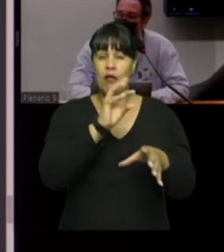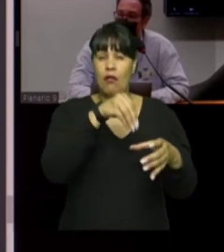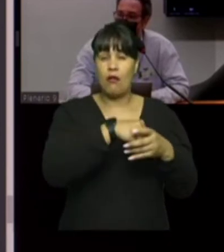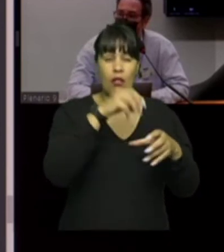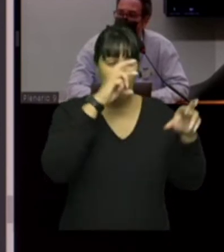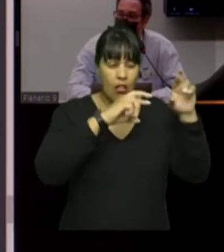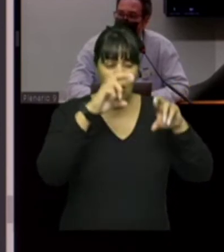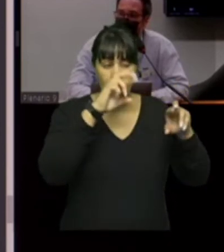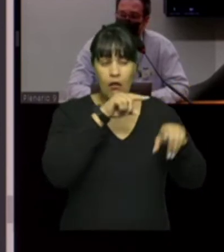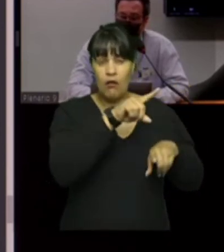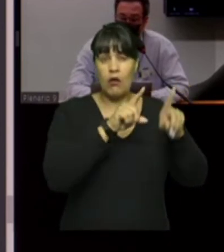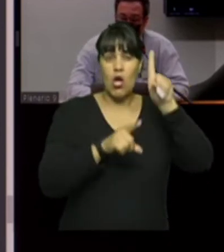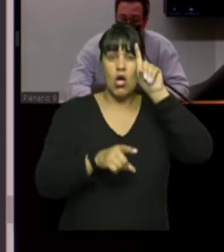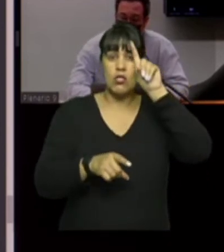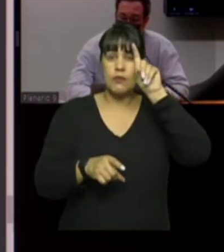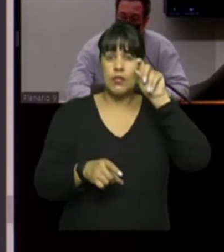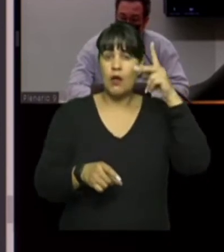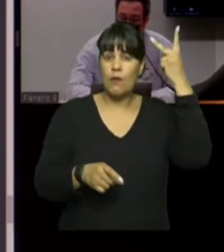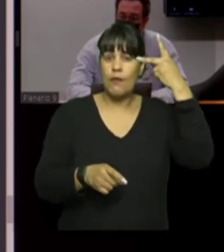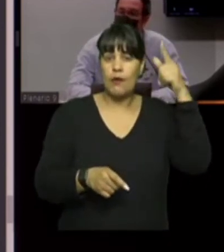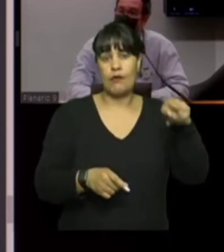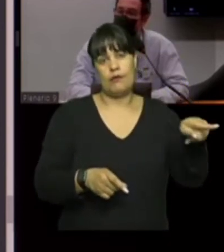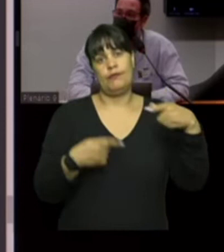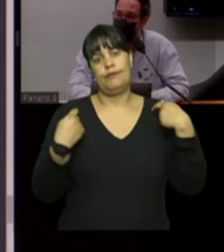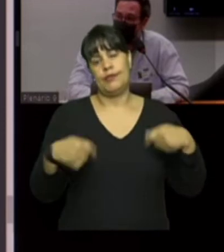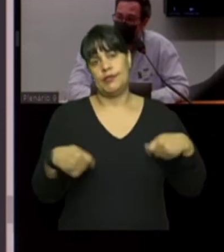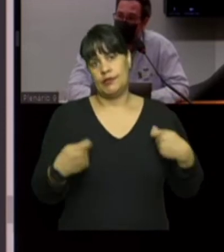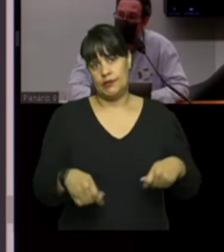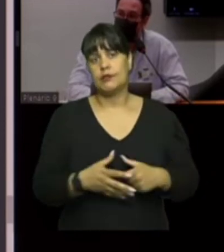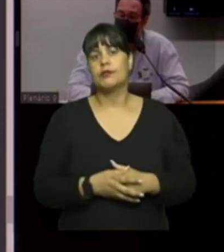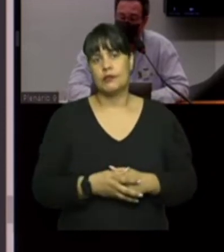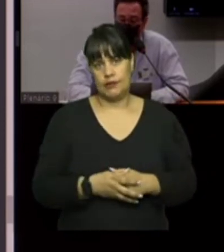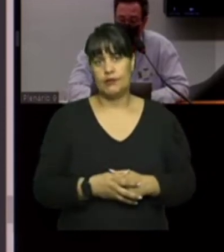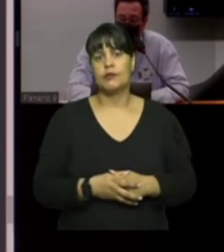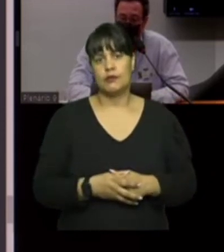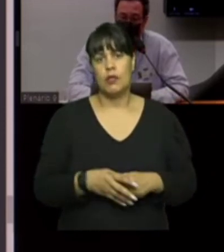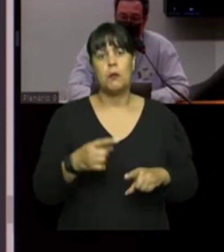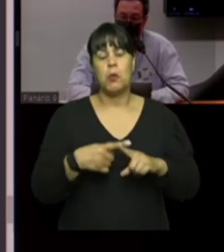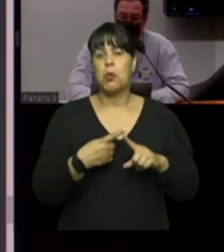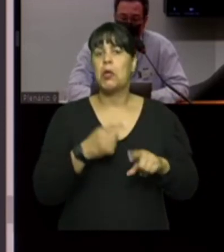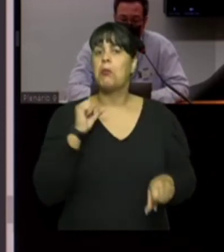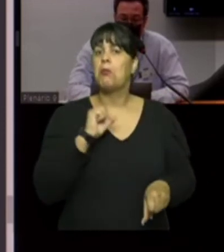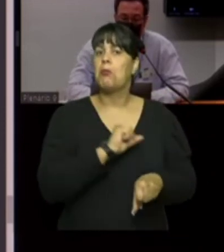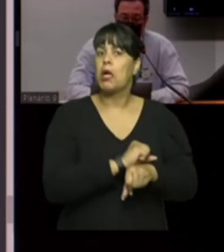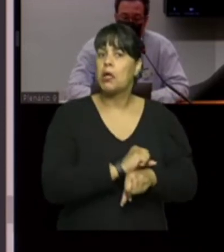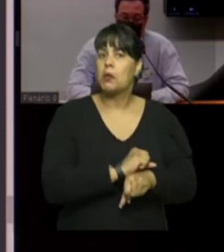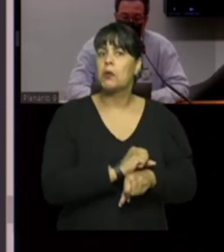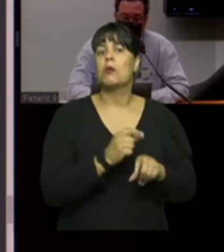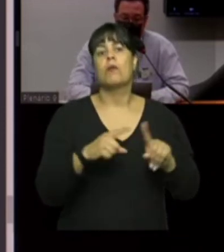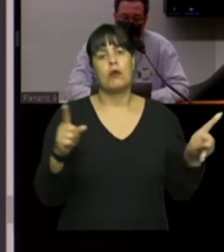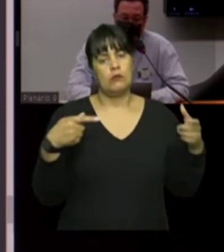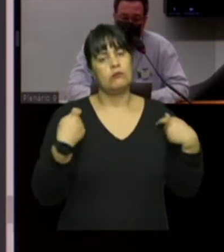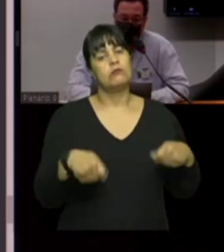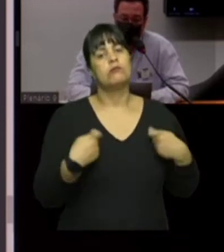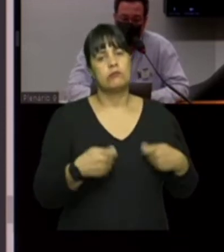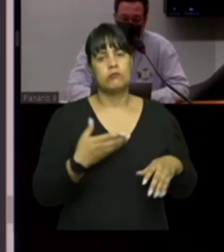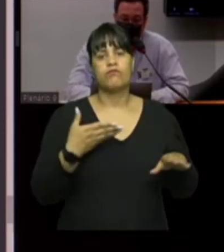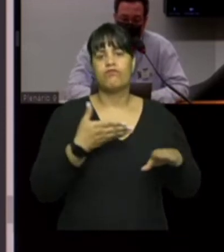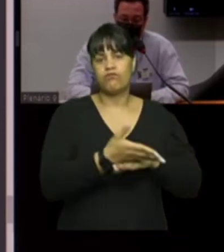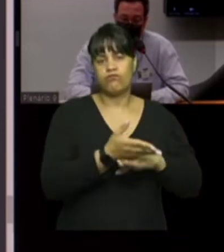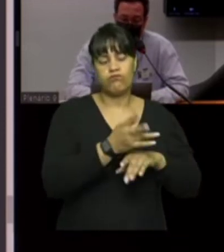precisa ser retomada urgentemente no Brasil, algo também interrompida pelo governo federal